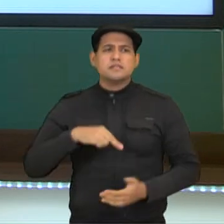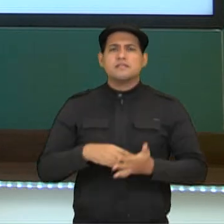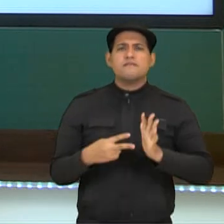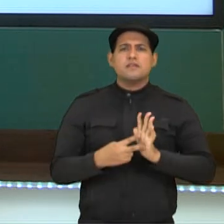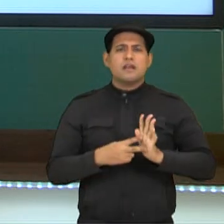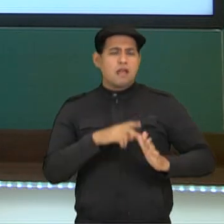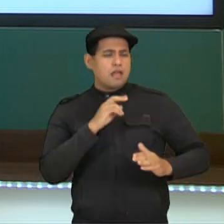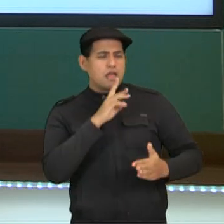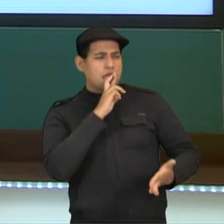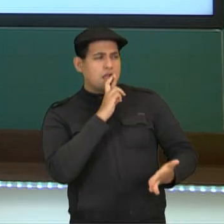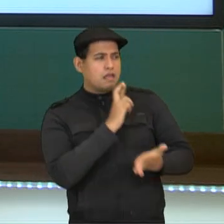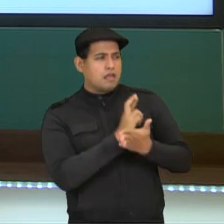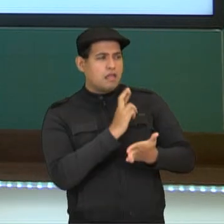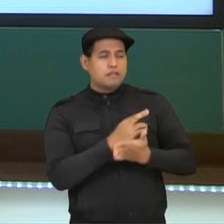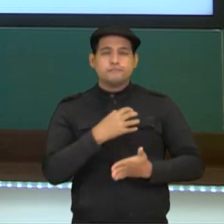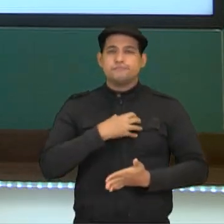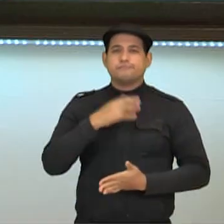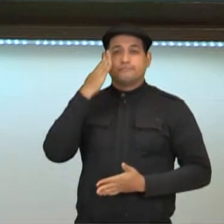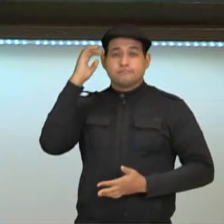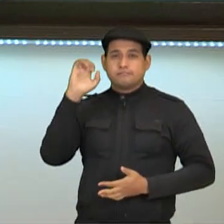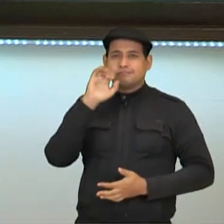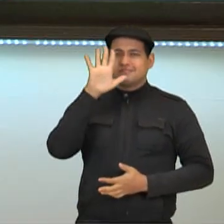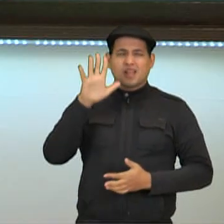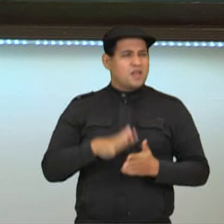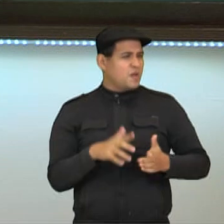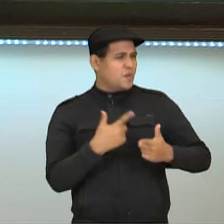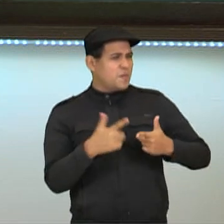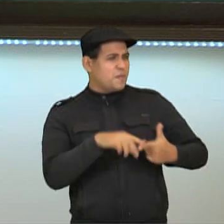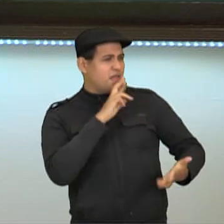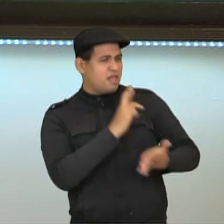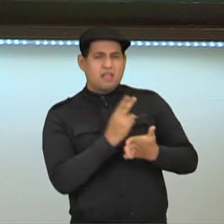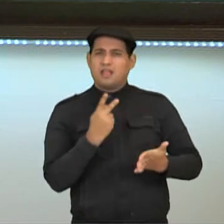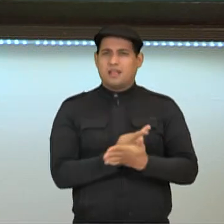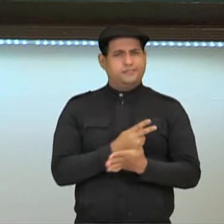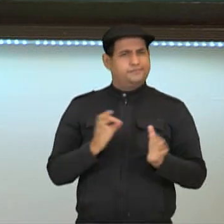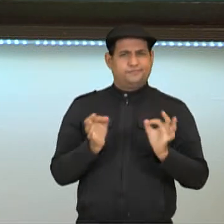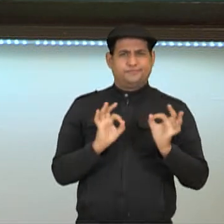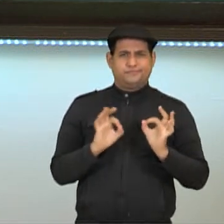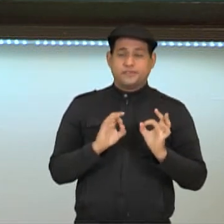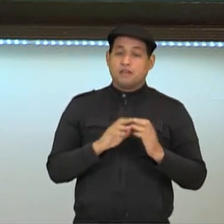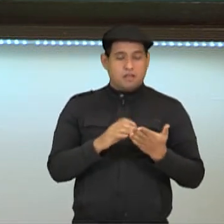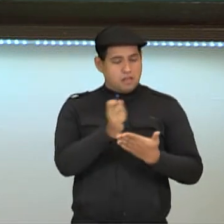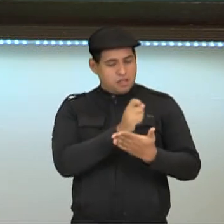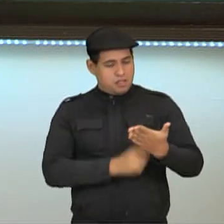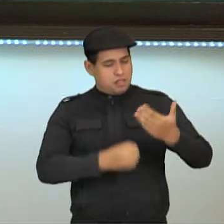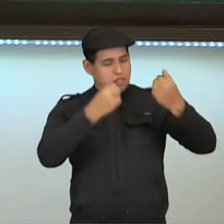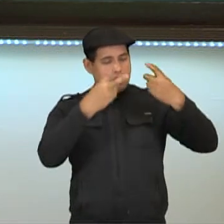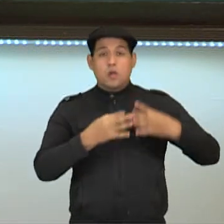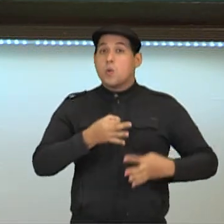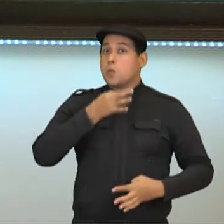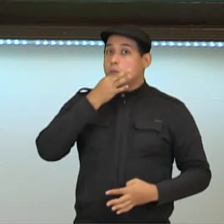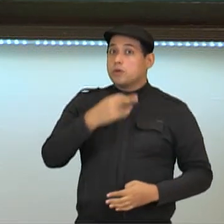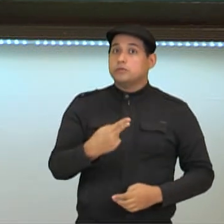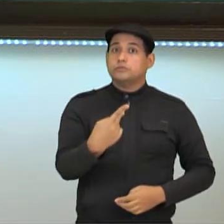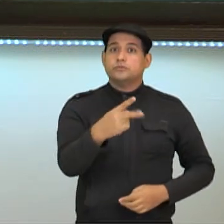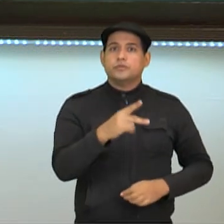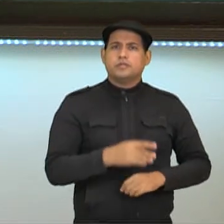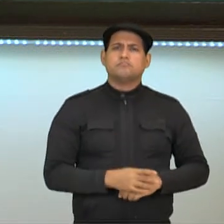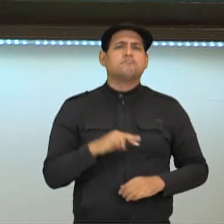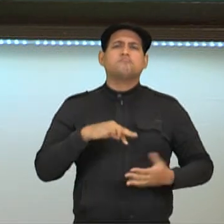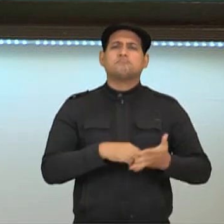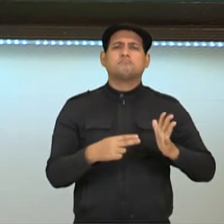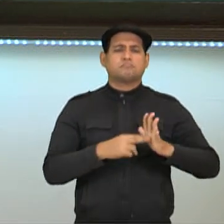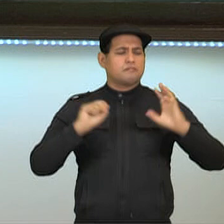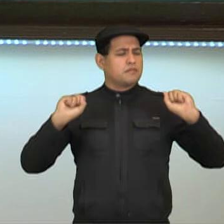Tenta responder da forma que você entende. Não tem problema se você responder errado, né? É para você escrever o que você acha. Então, o que é